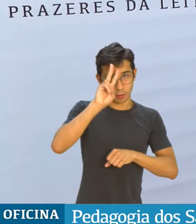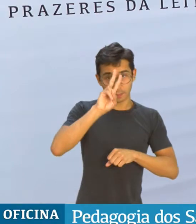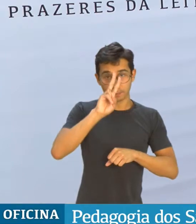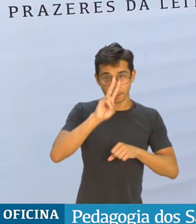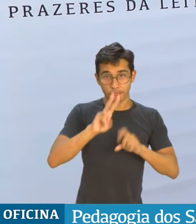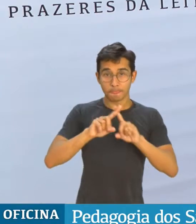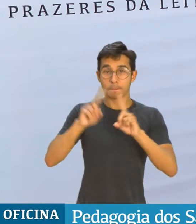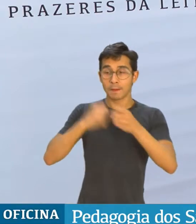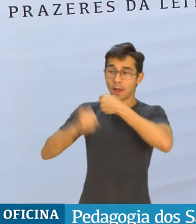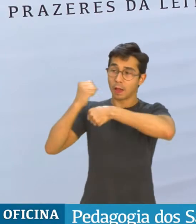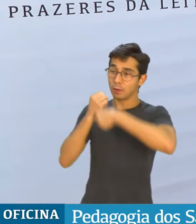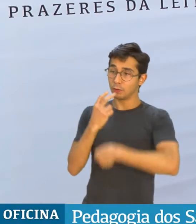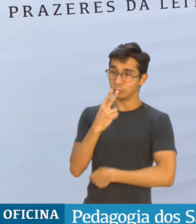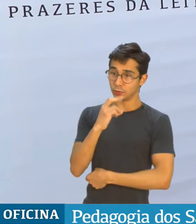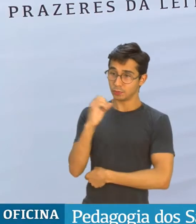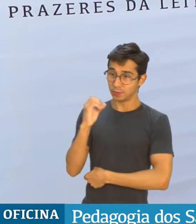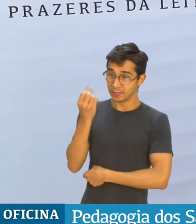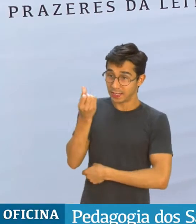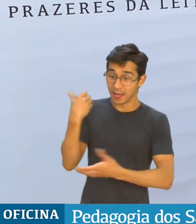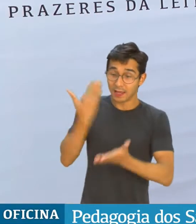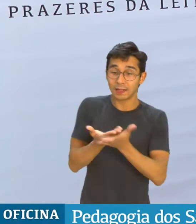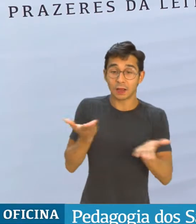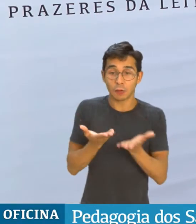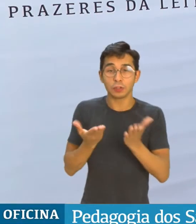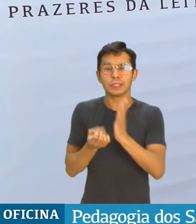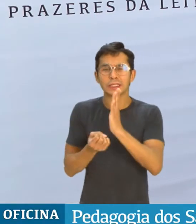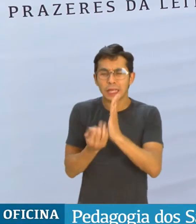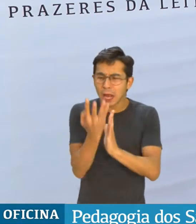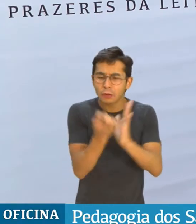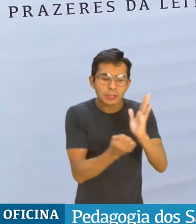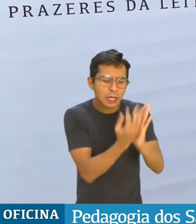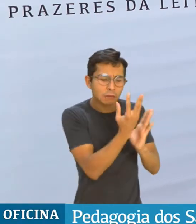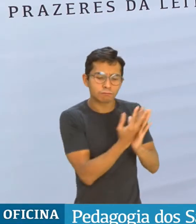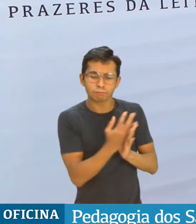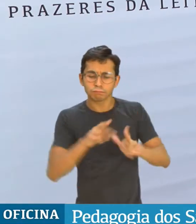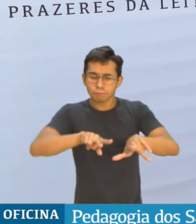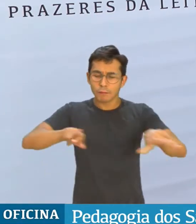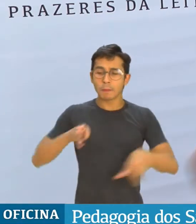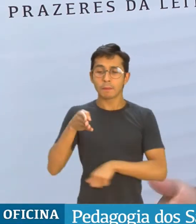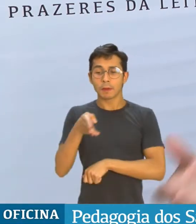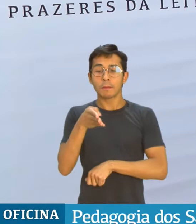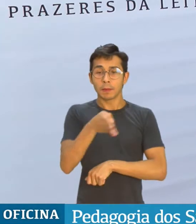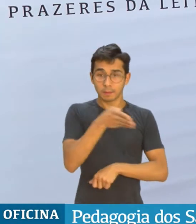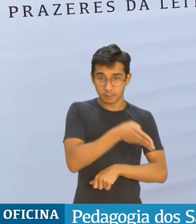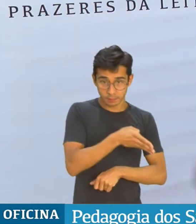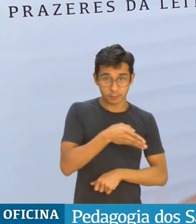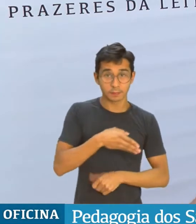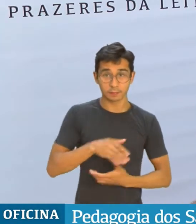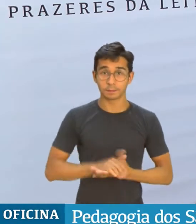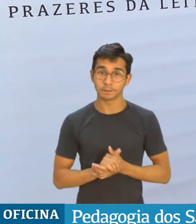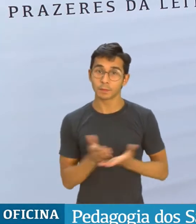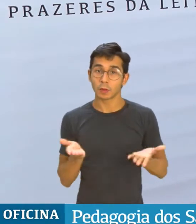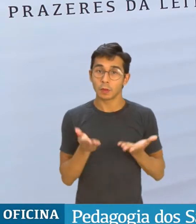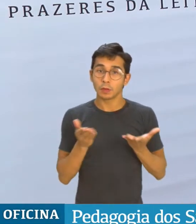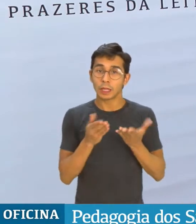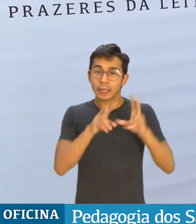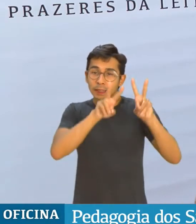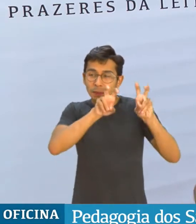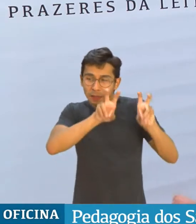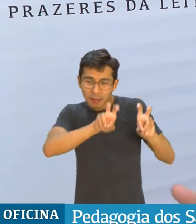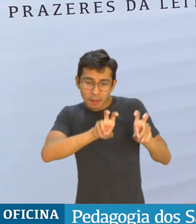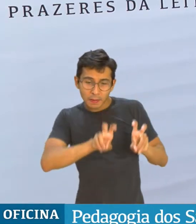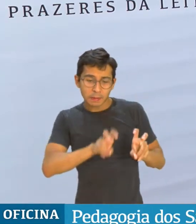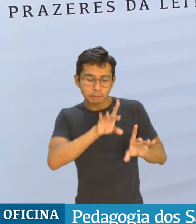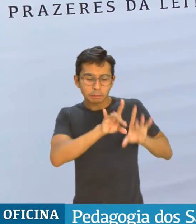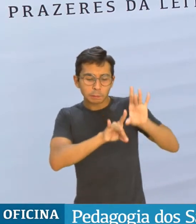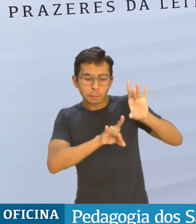Paulo. E aqui a gente vai fazer uma adaptação, né? Eu tentei filtrar os pontos essenciais